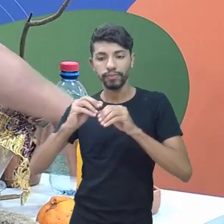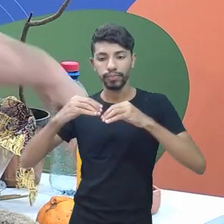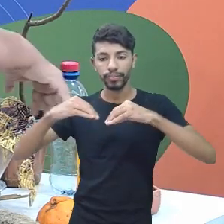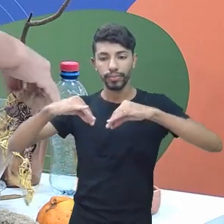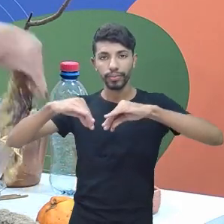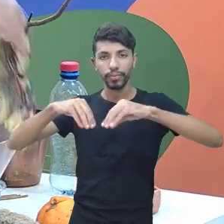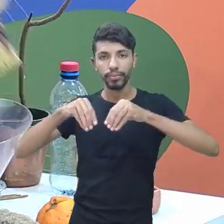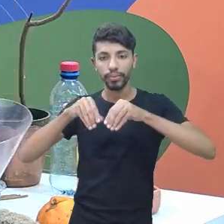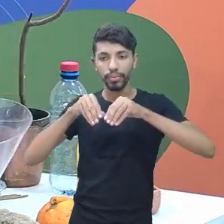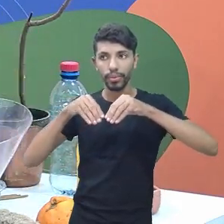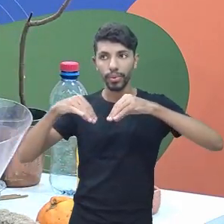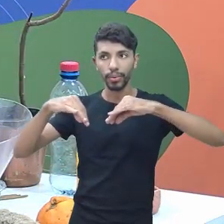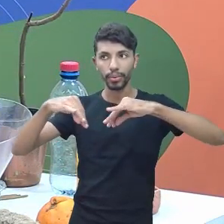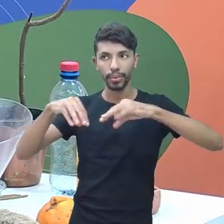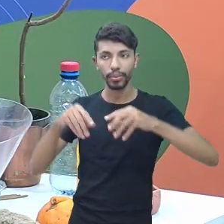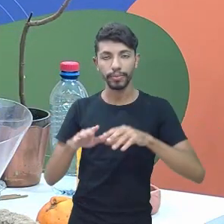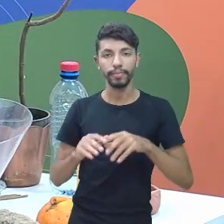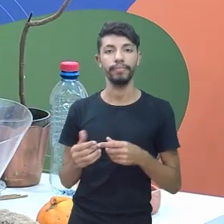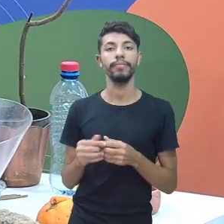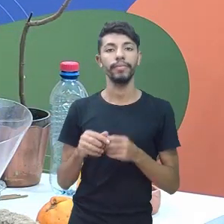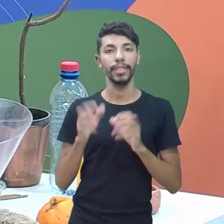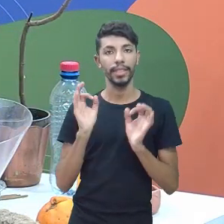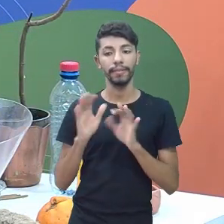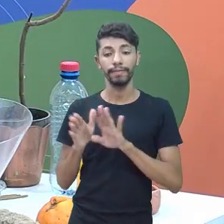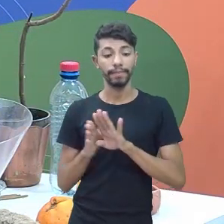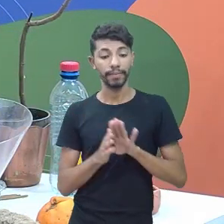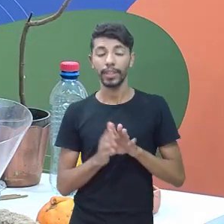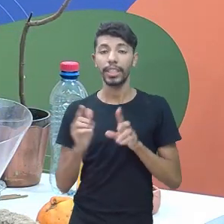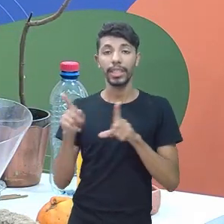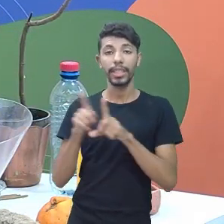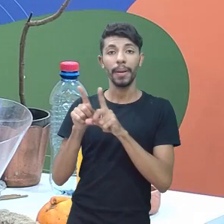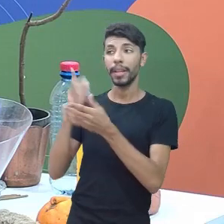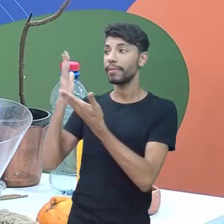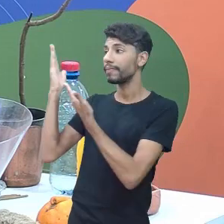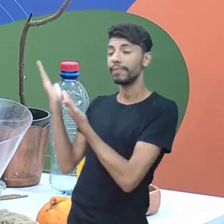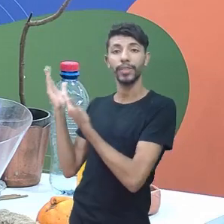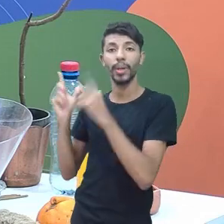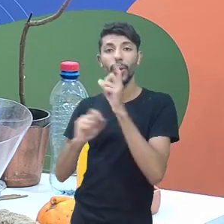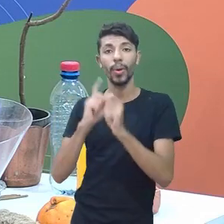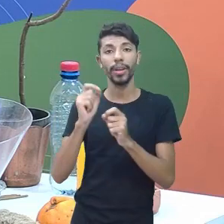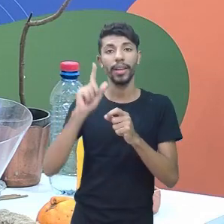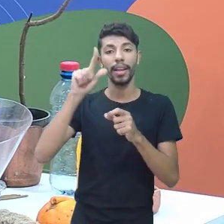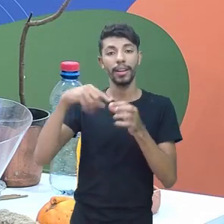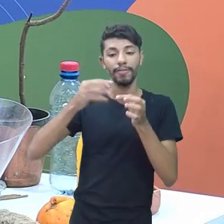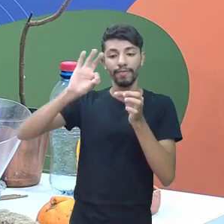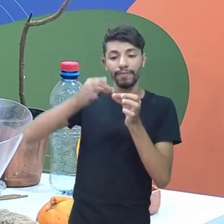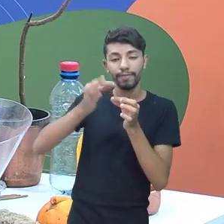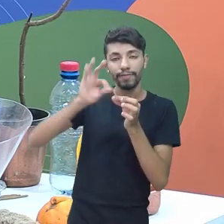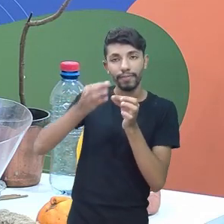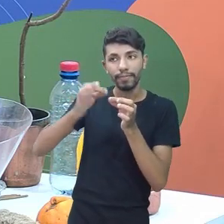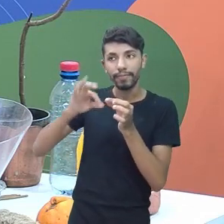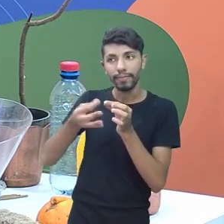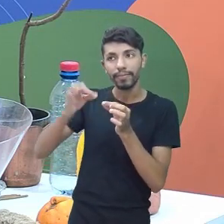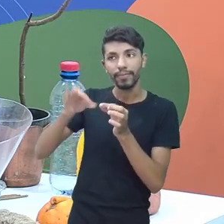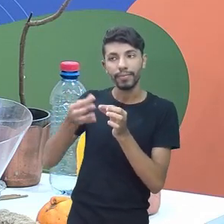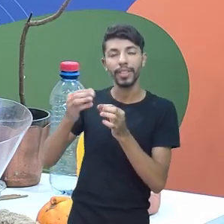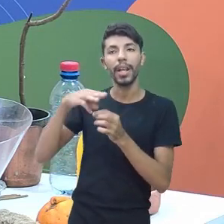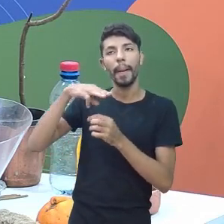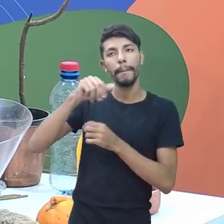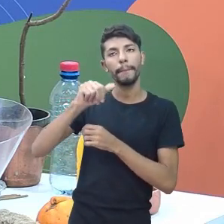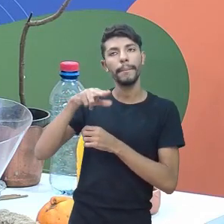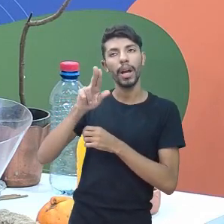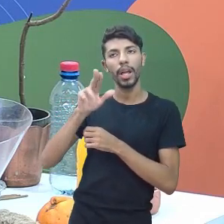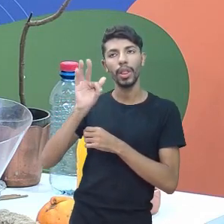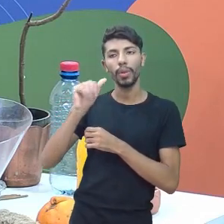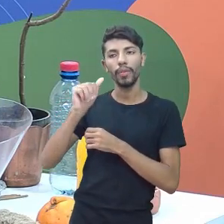é essa produção aqui, também manufaturado. Foi tecido manualmente. O que é que